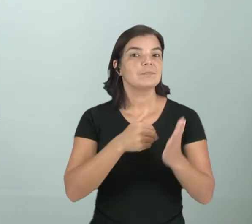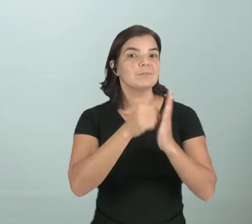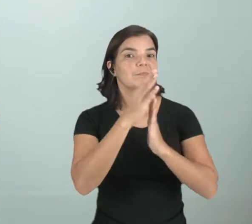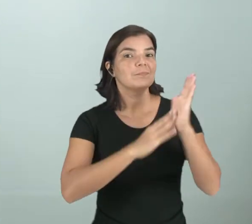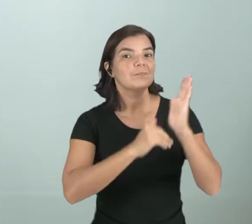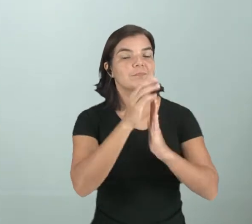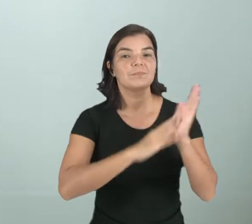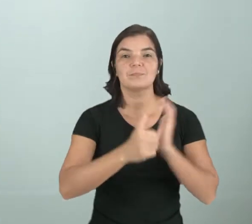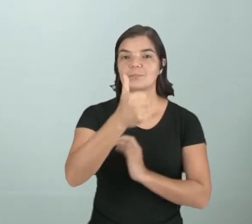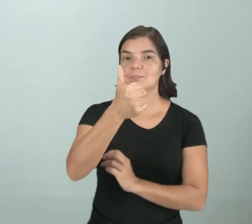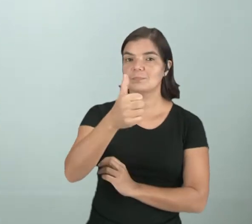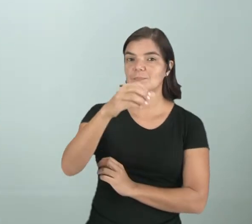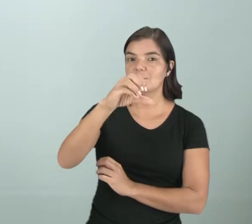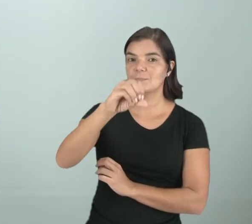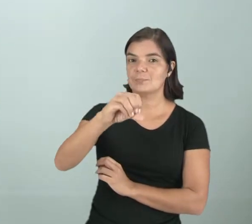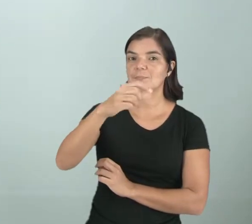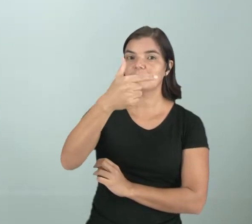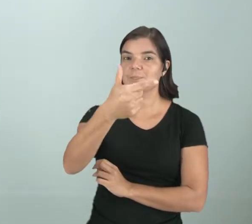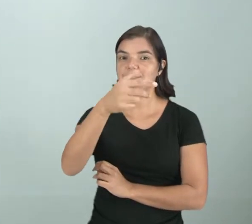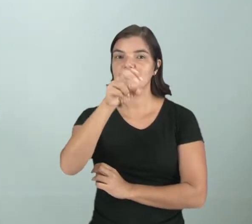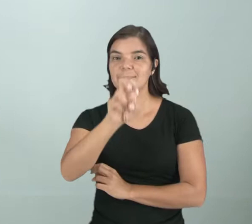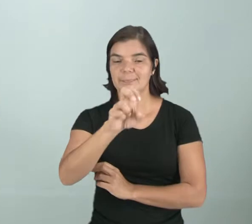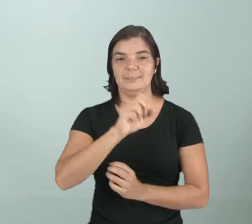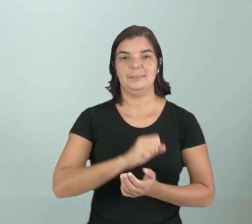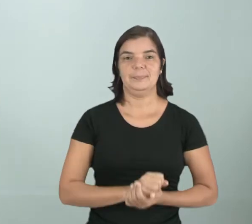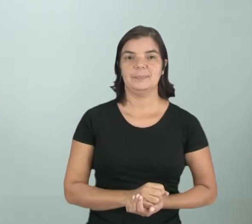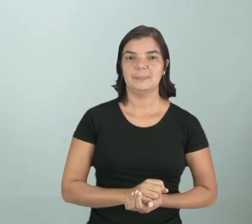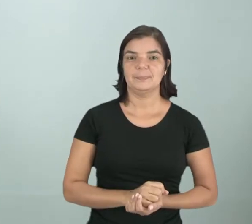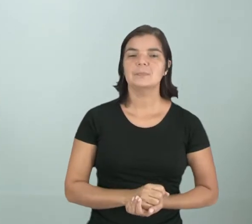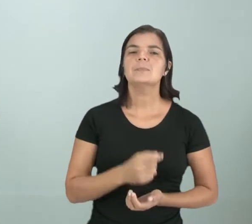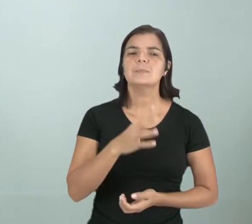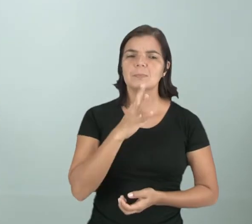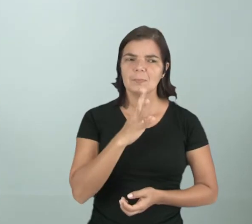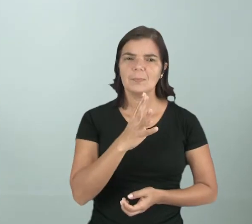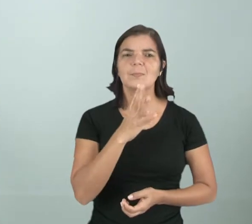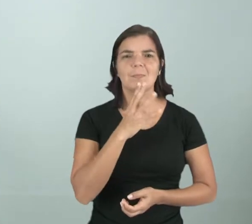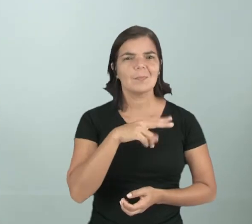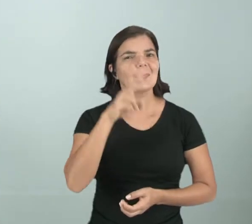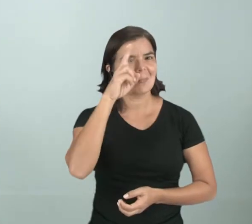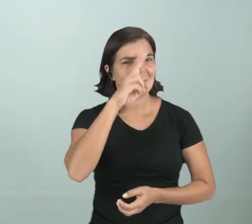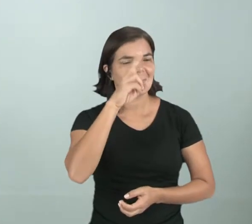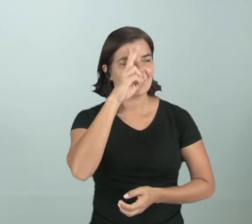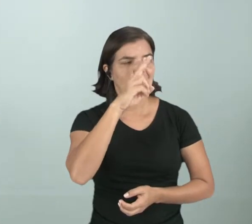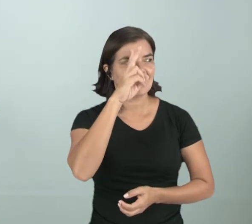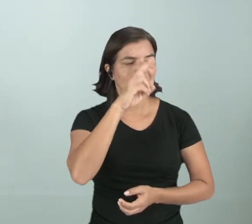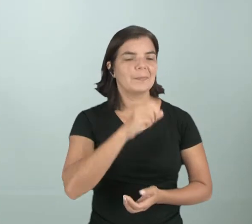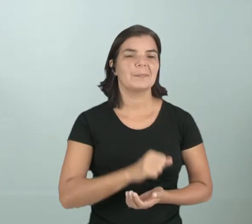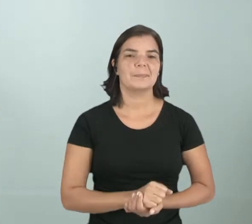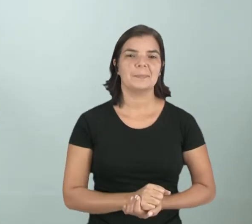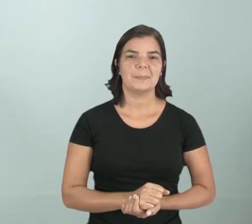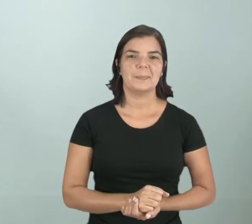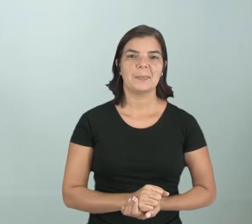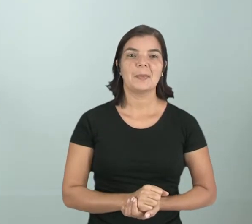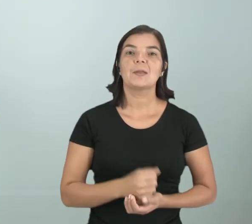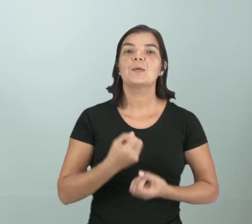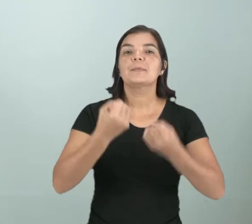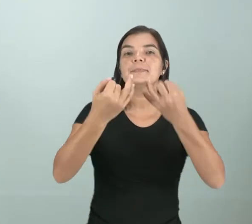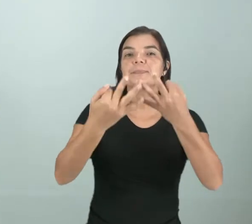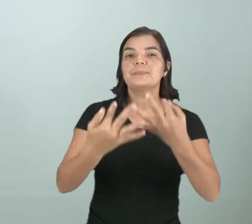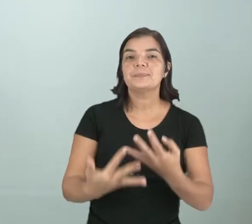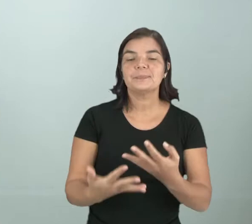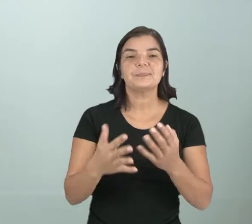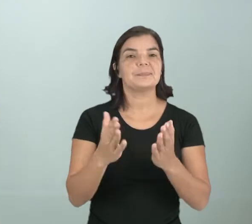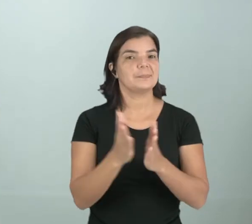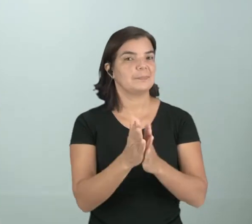em 1925. Vamos conhecer essa história? Vamos ver o que fala